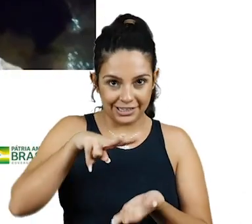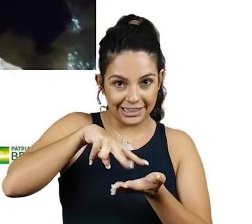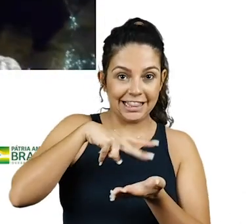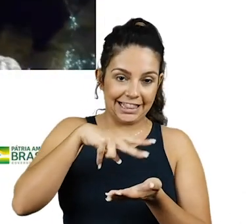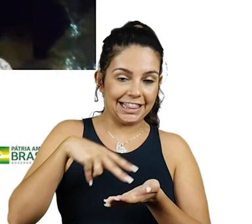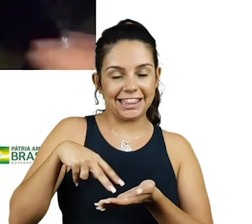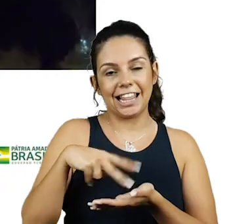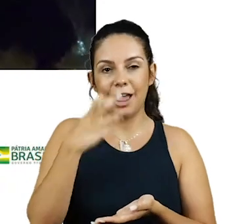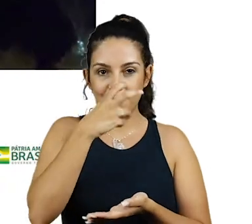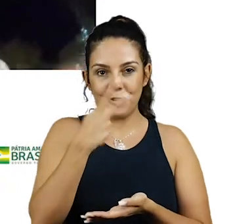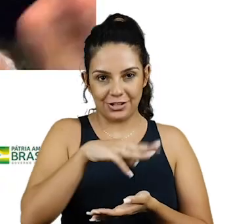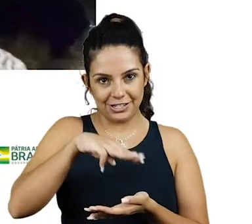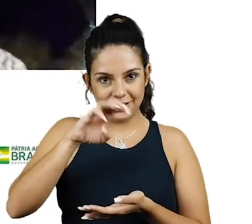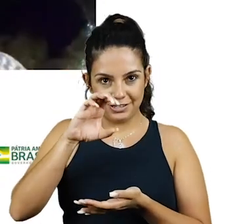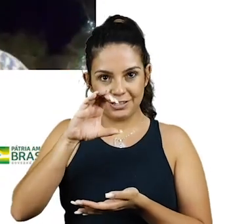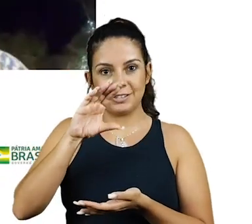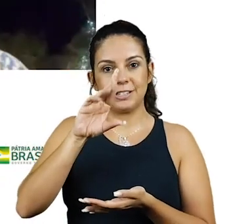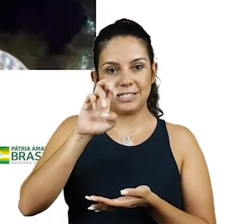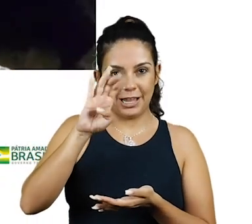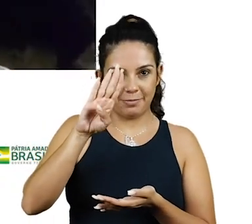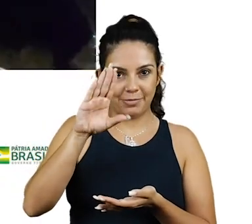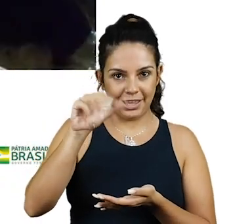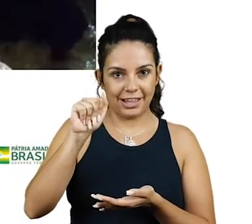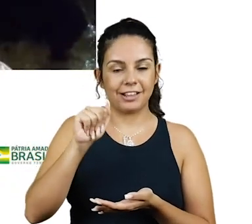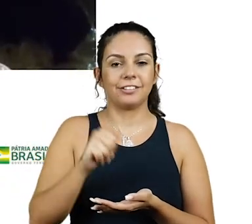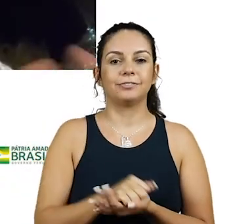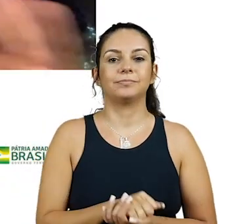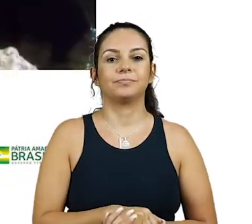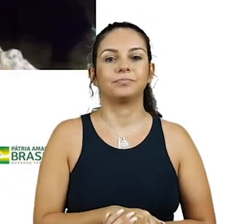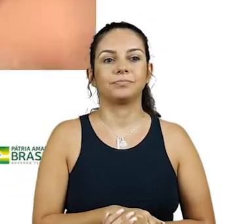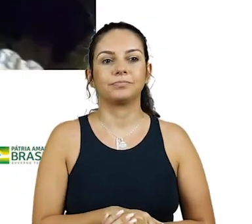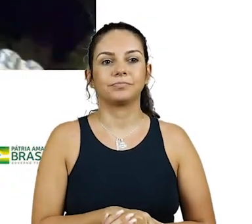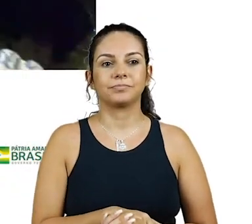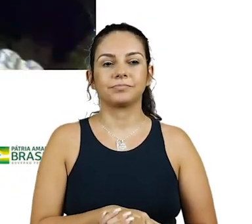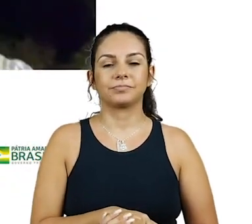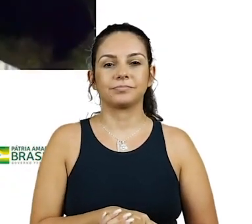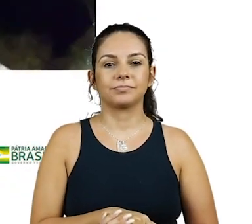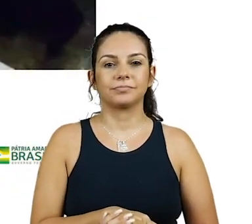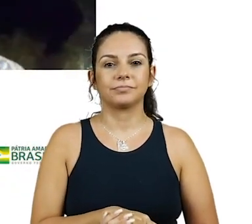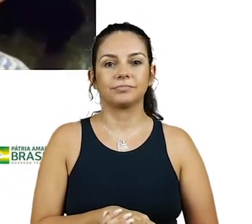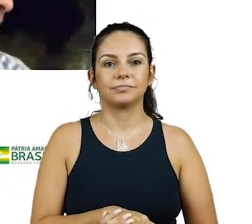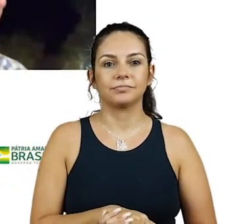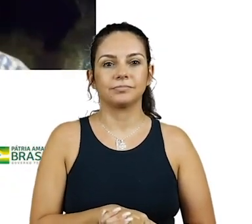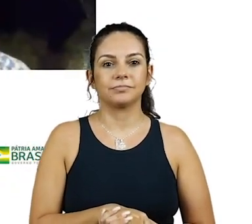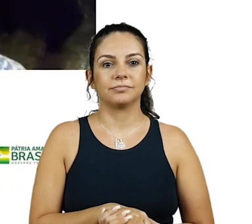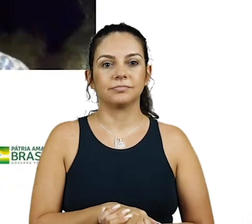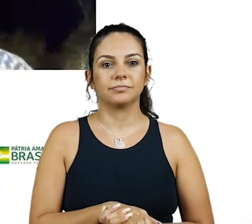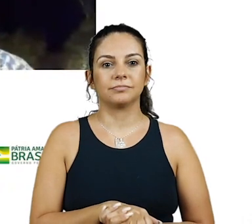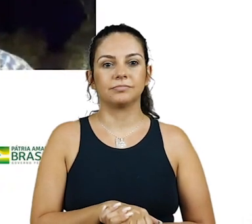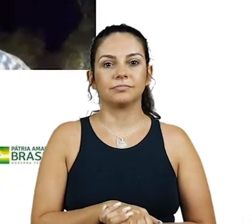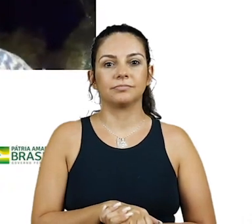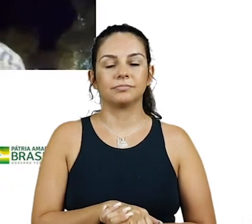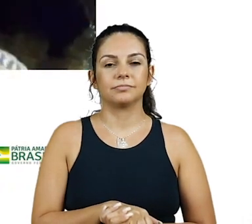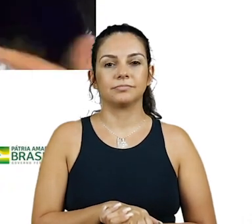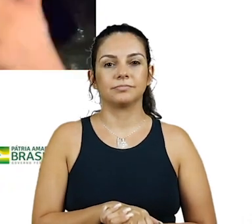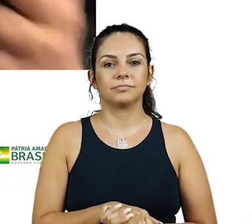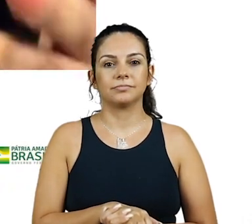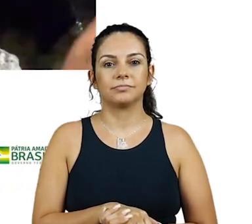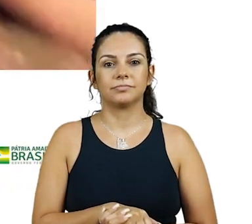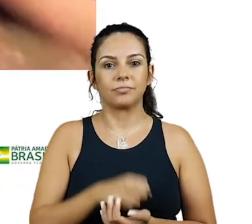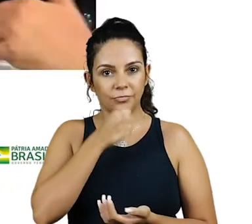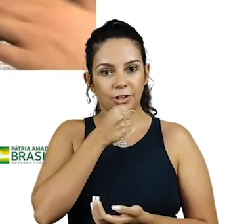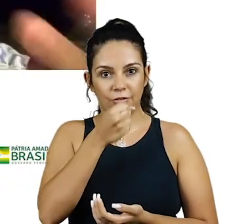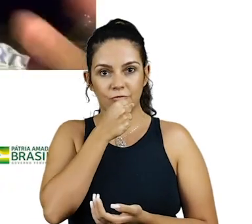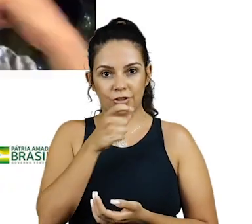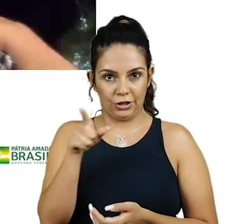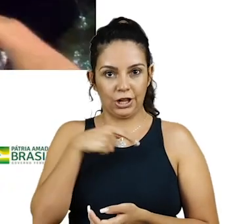MC Rebeca. Eu conheço, que obviamente mexo com música pop, eu amo a MC Rebeca. Estourada, maravilhosa. Aí eu estou entrevistando